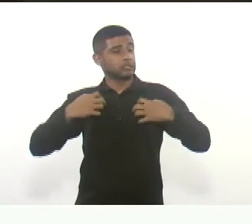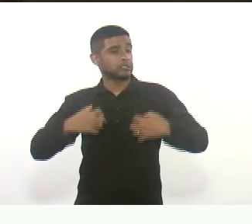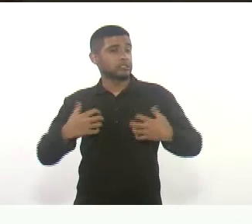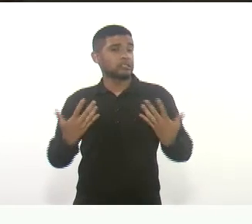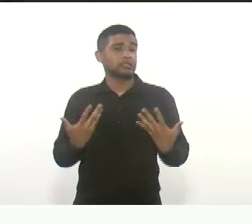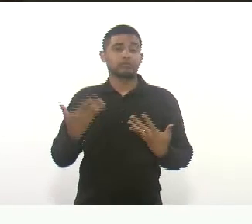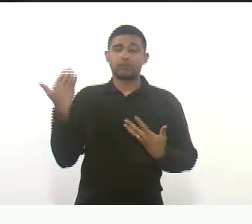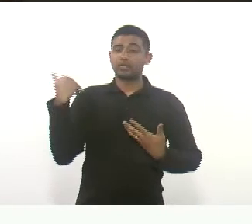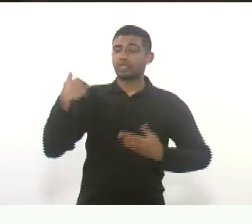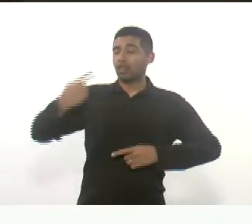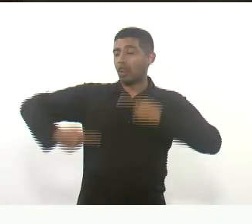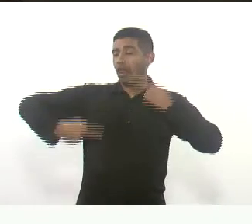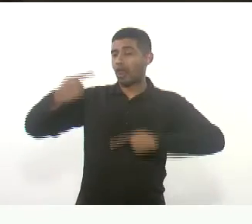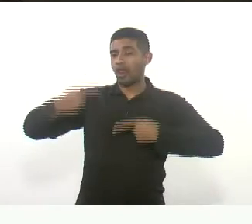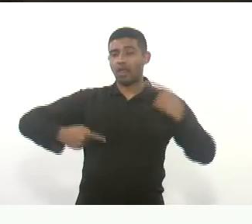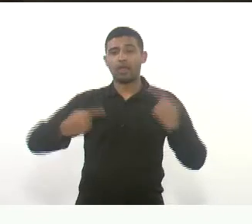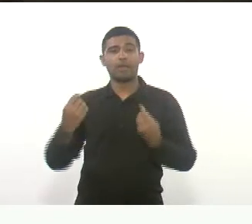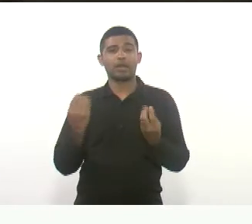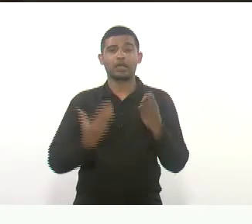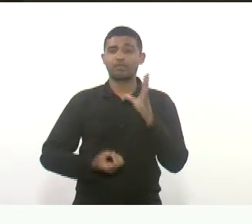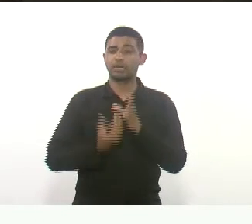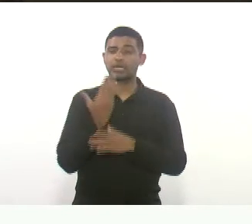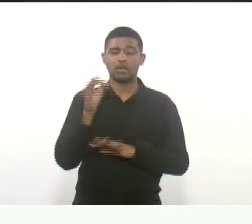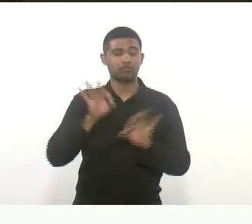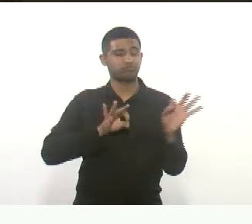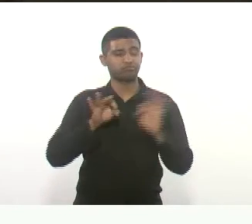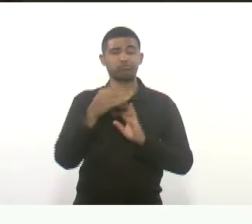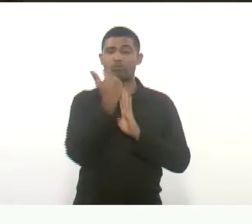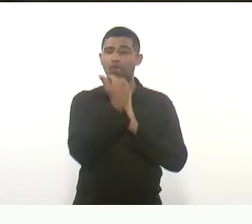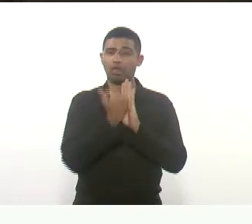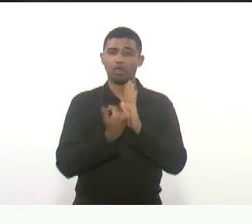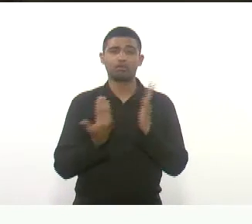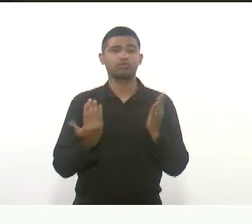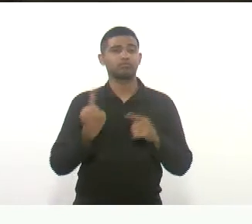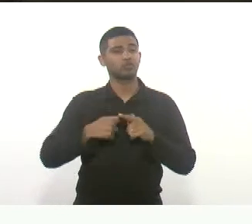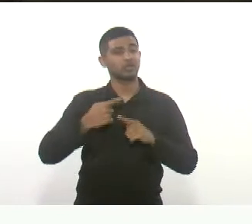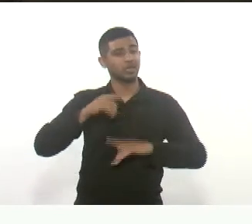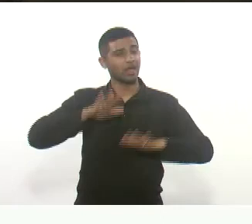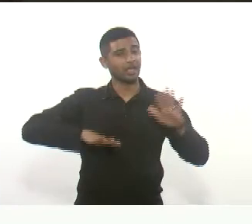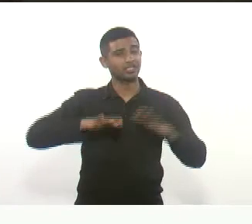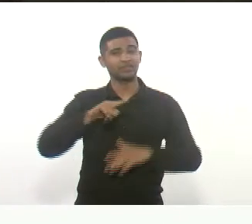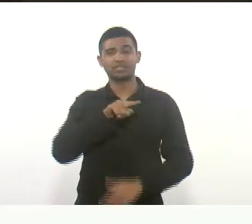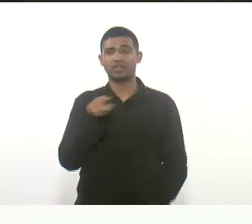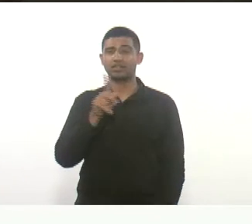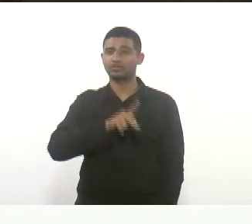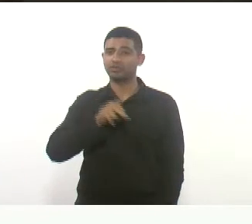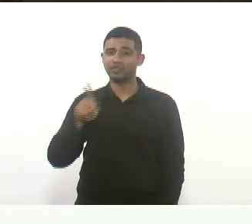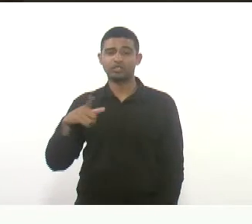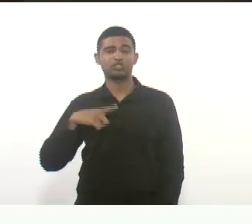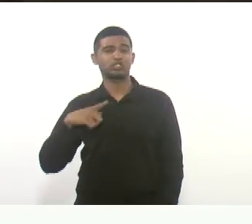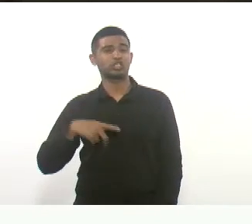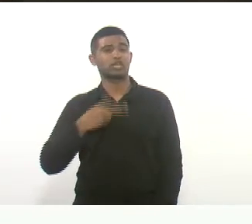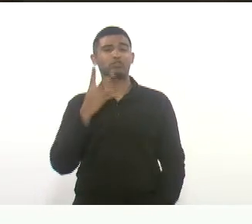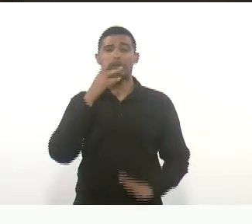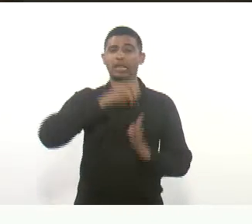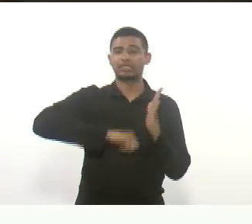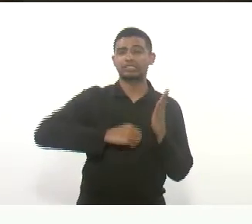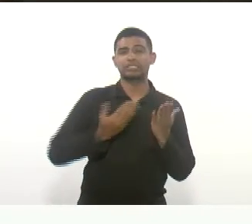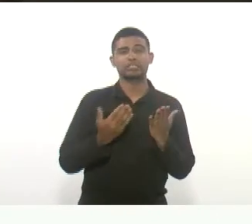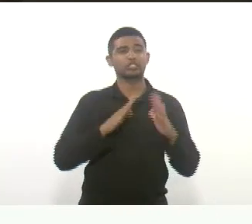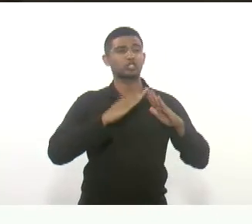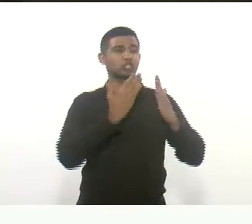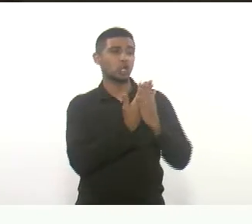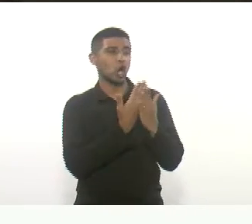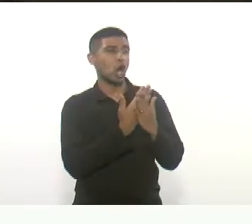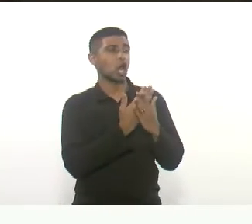nessa discussão, para você criar um plano, porque geralmente os professores tinham 2 matrículas, Então, você criar